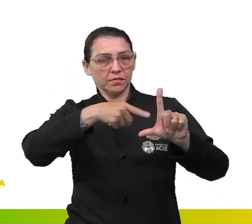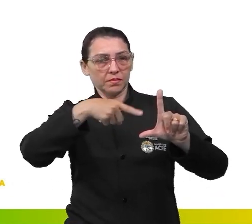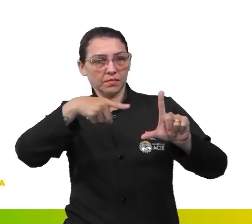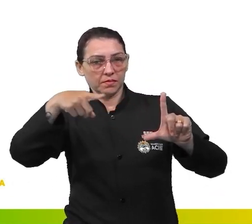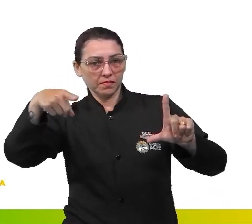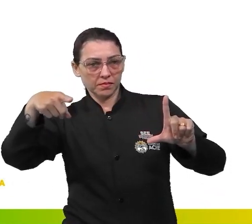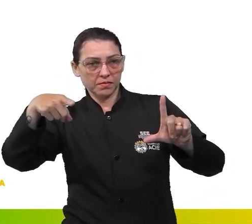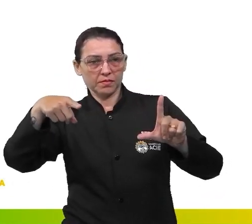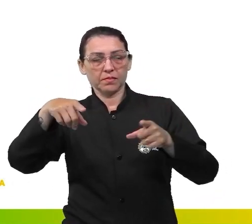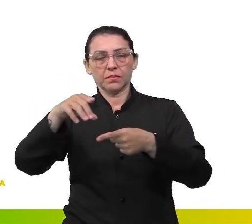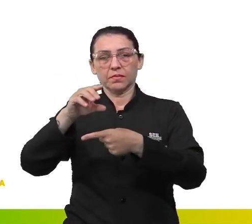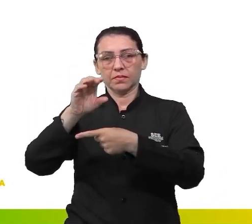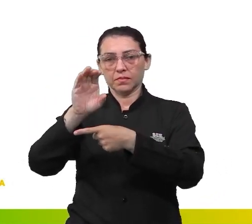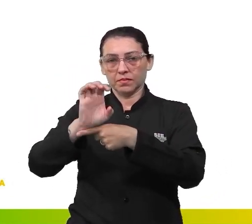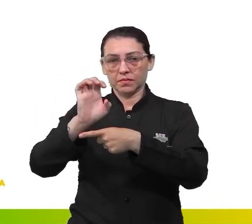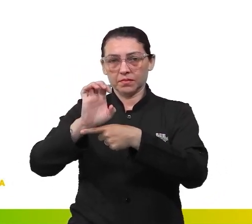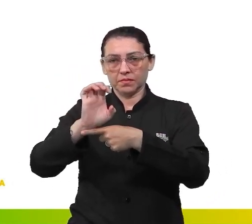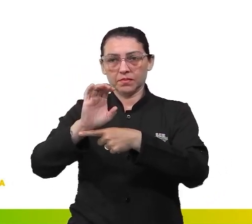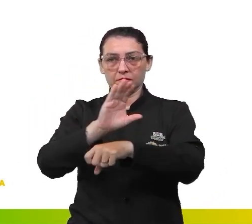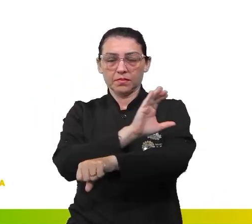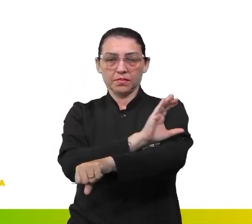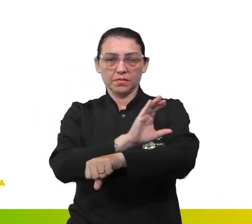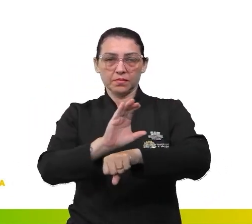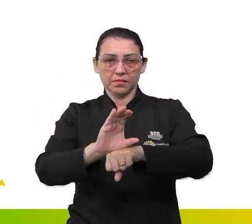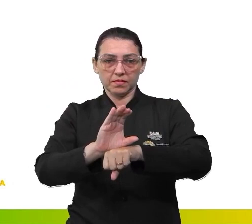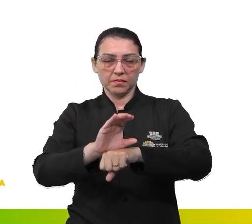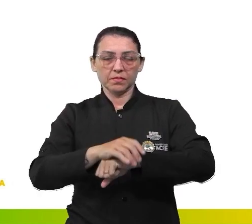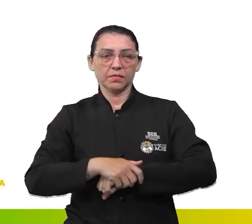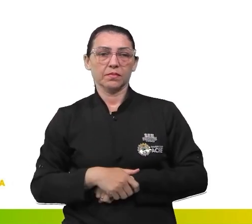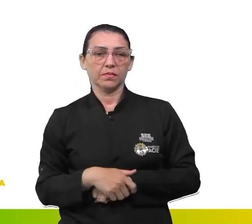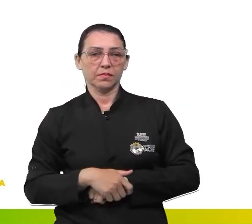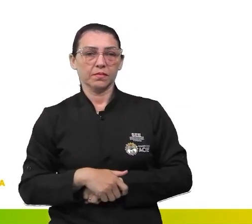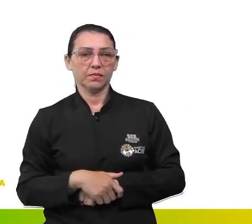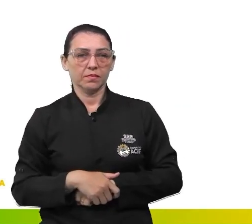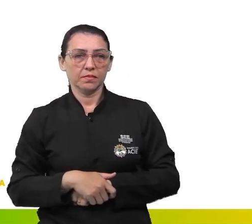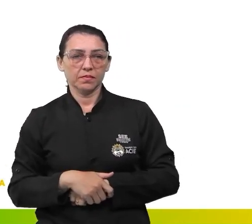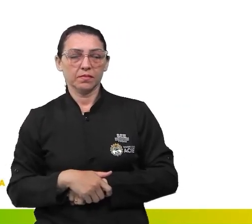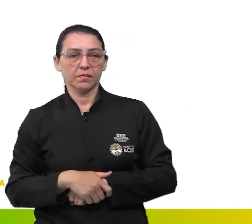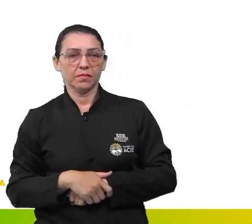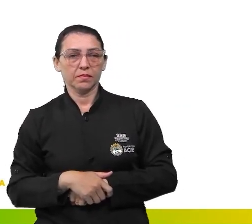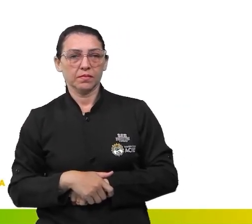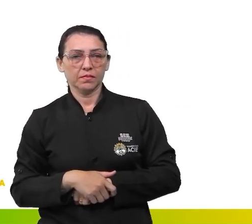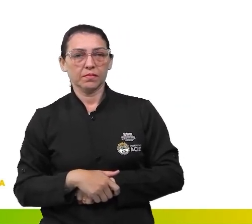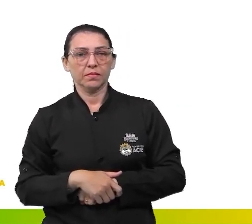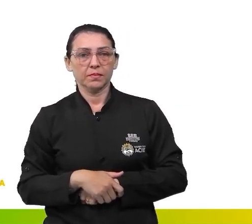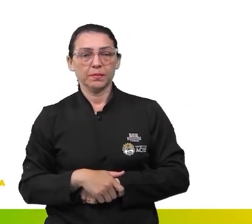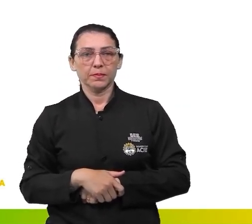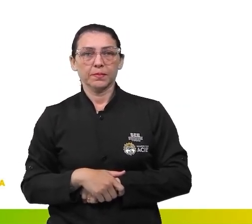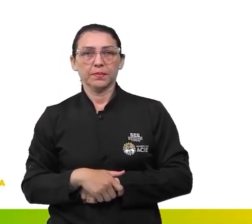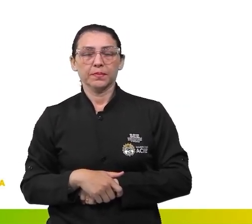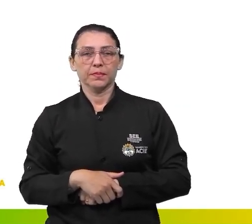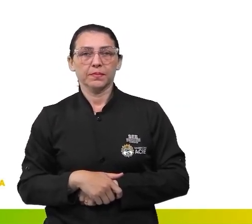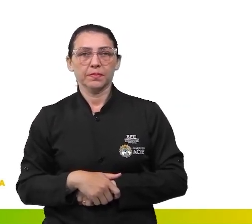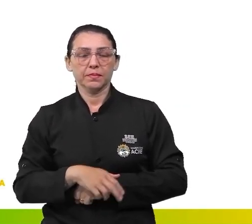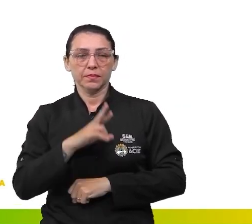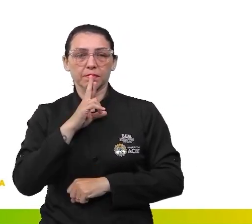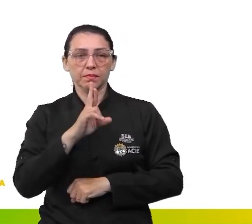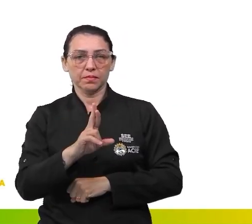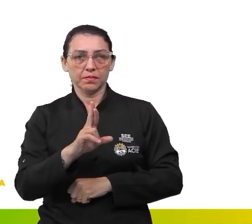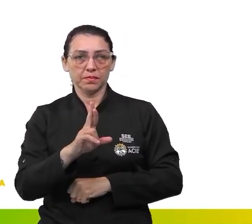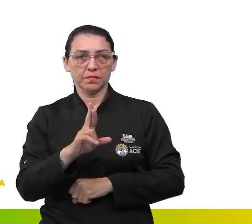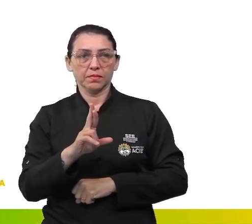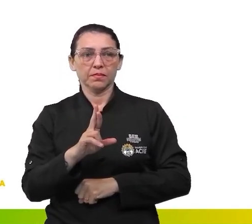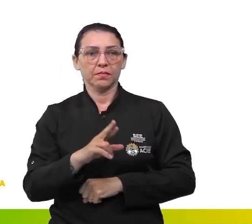históricos. Opção D, aspectos demográficos. Opção E, aspectos culturais. Resposta